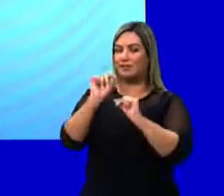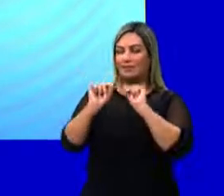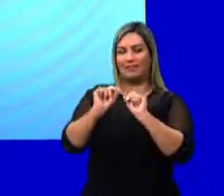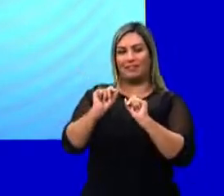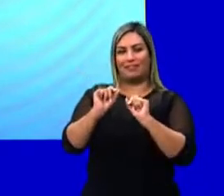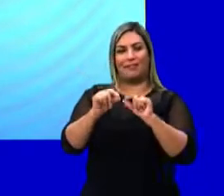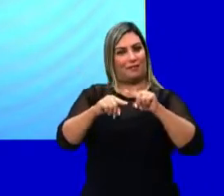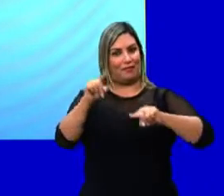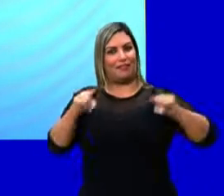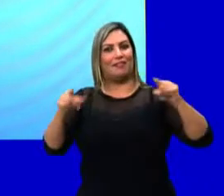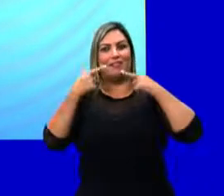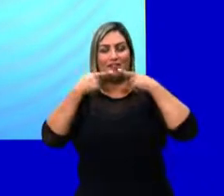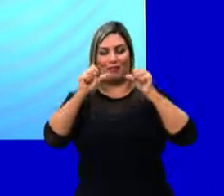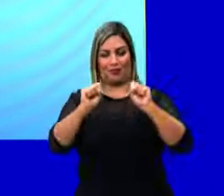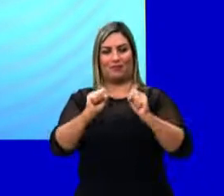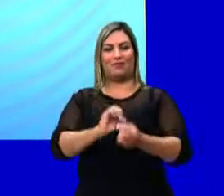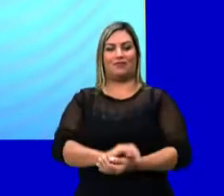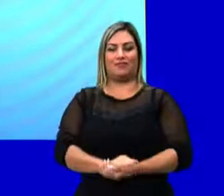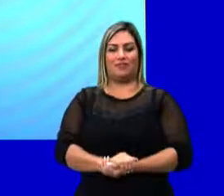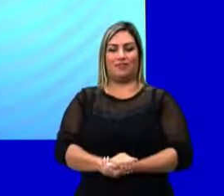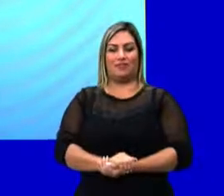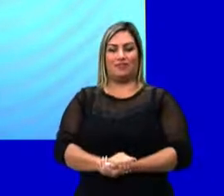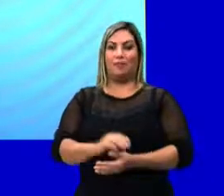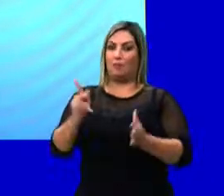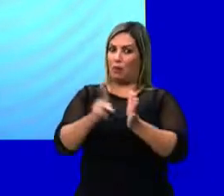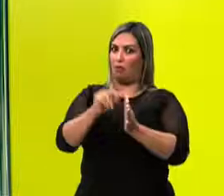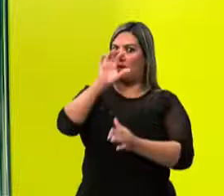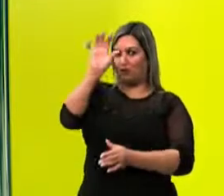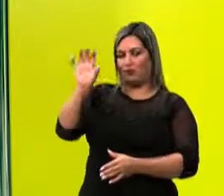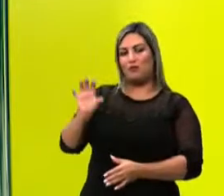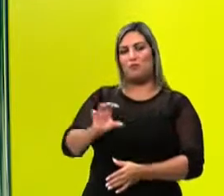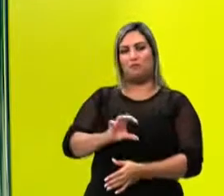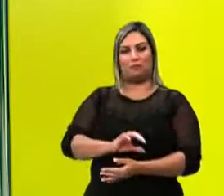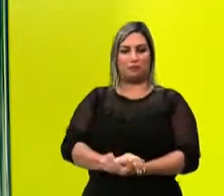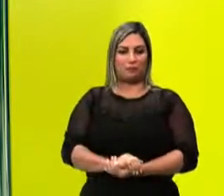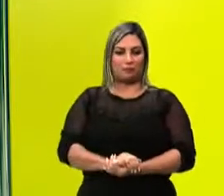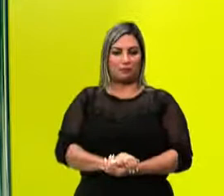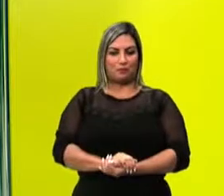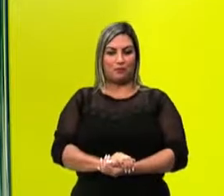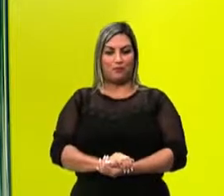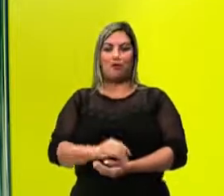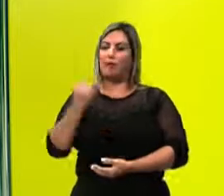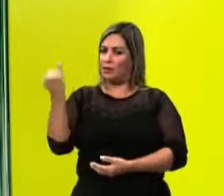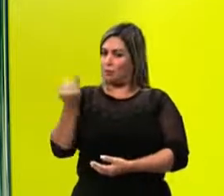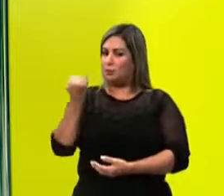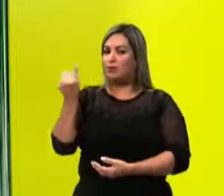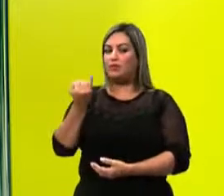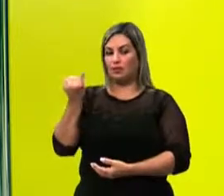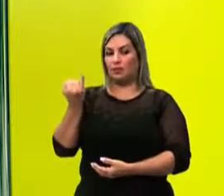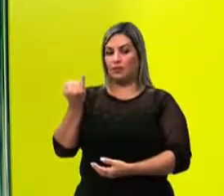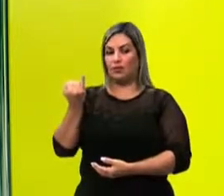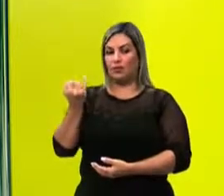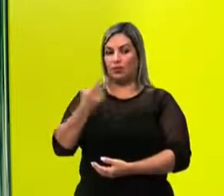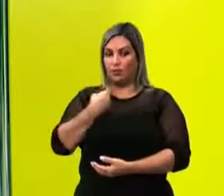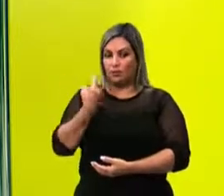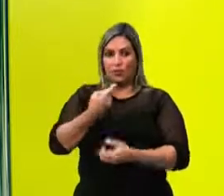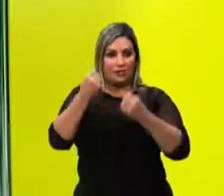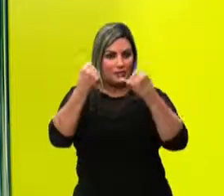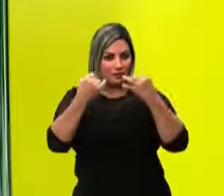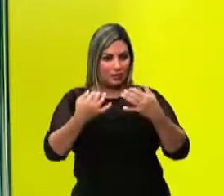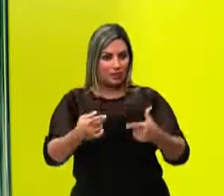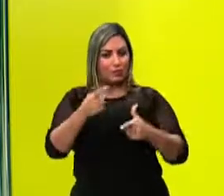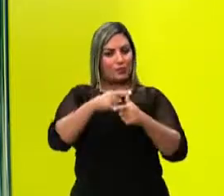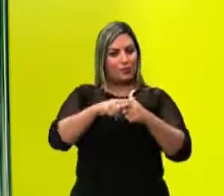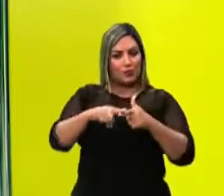esta variedade linguística regional. E aí é importante que, quando nós, né, falamos sobre